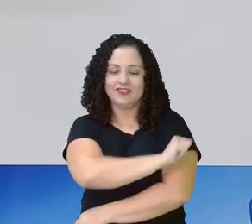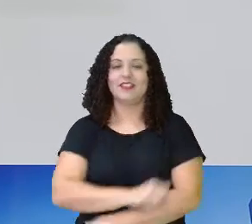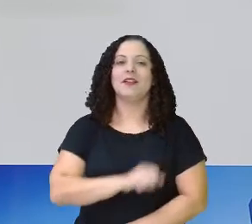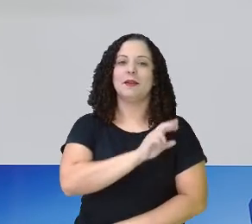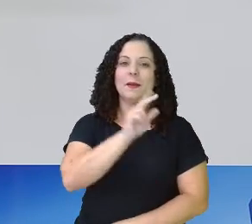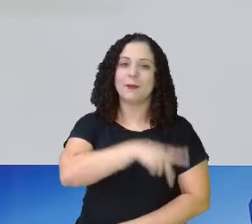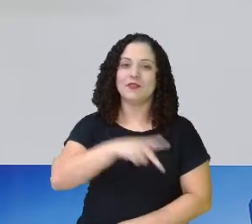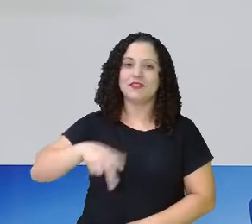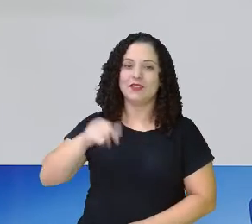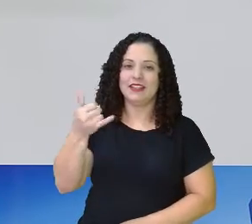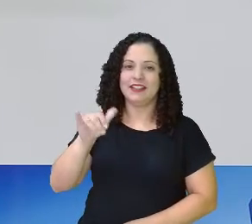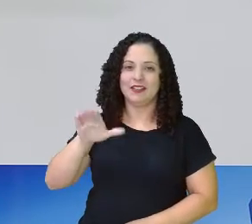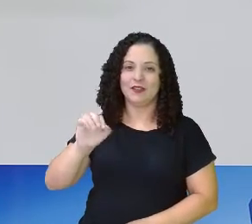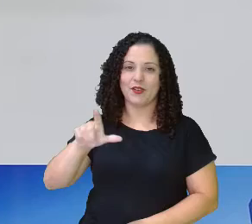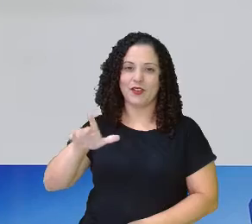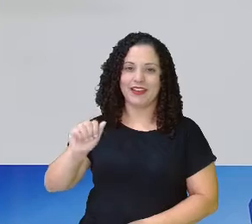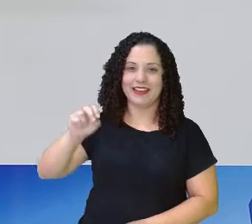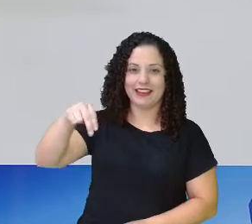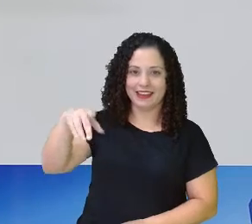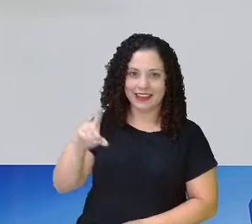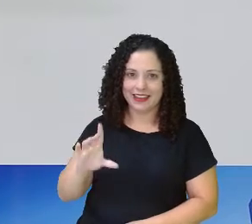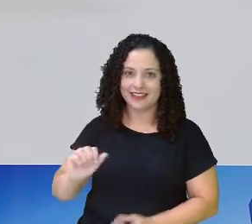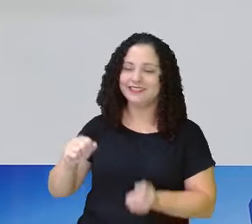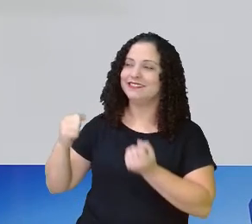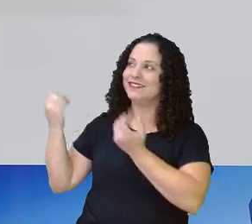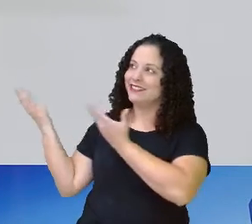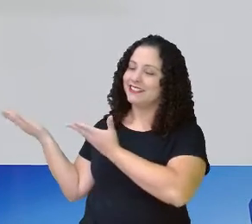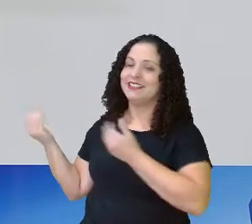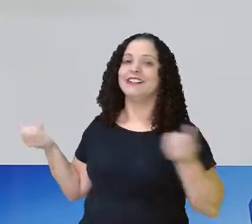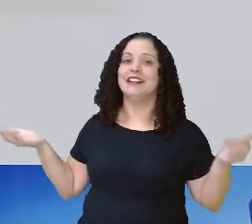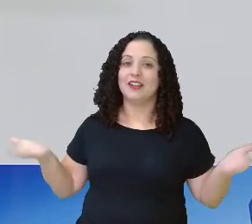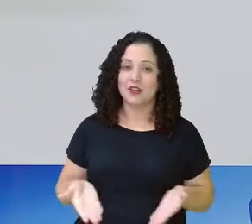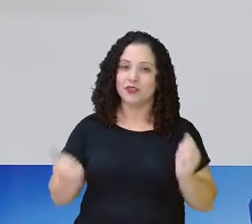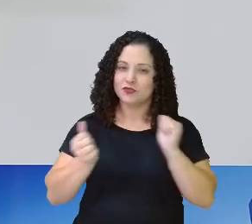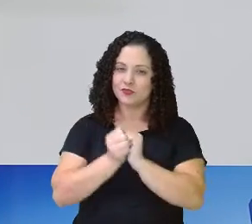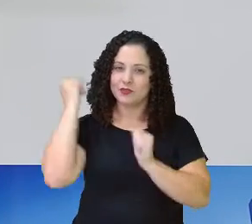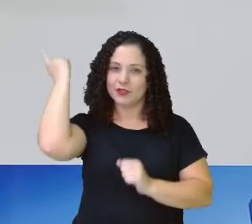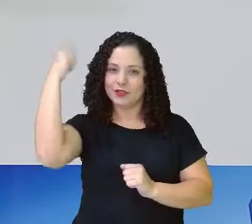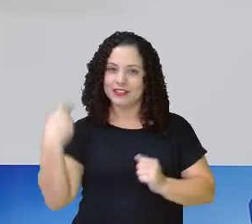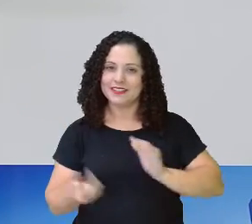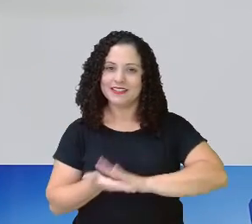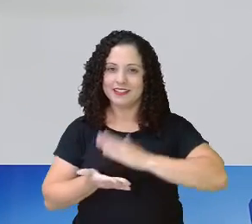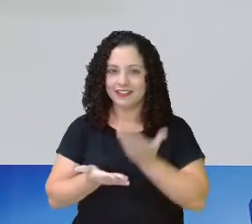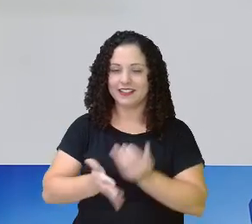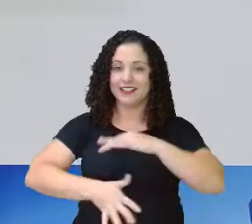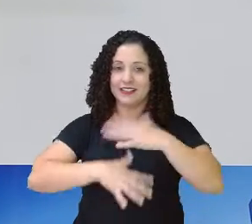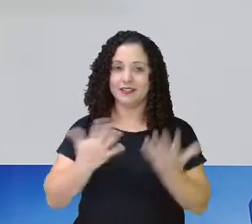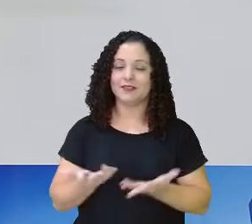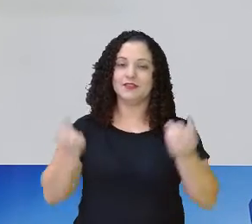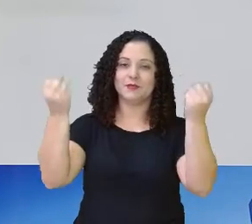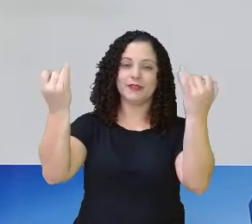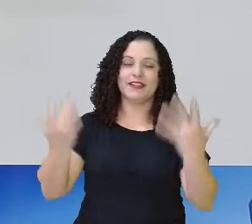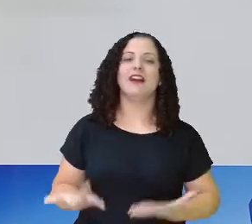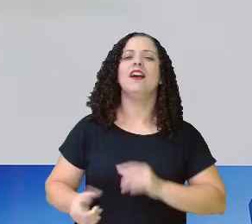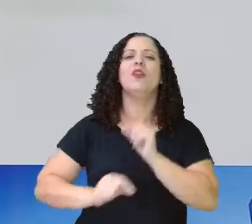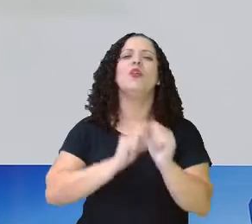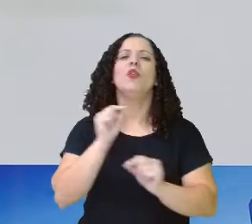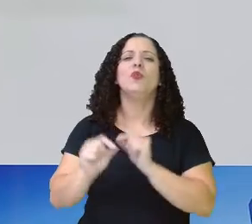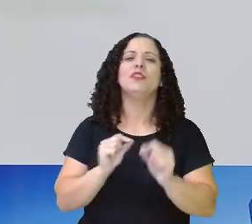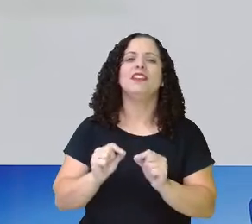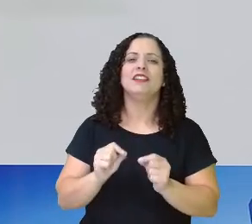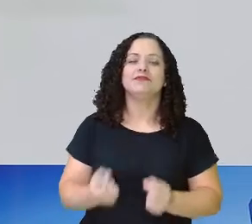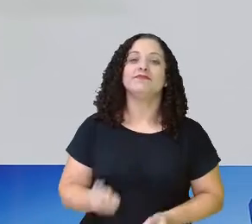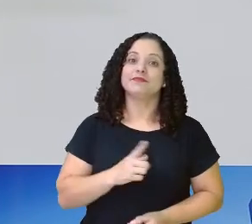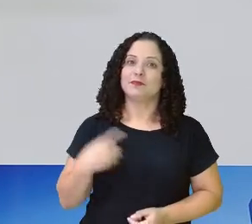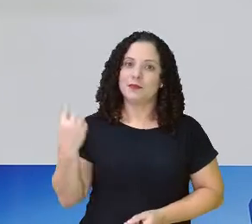Yolanda, esse é meu sinal. Junto aqui com Késia, vamos falar a respeito de algo que você está passando agora, eu também, Késia